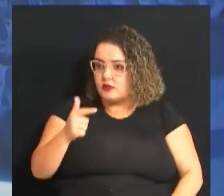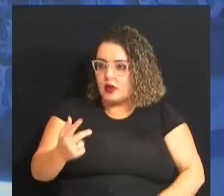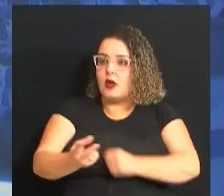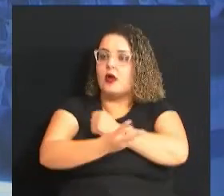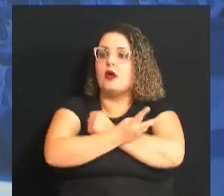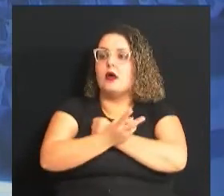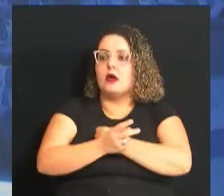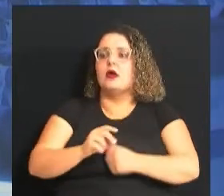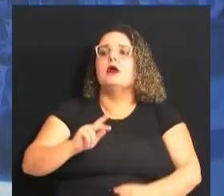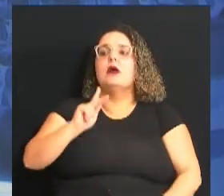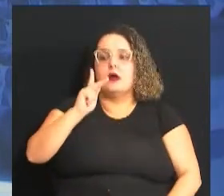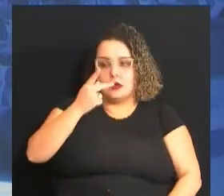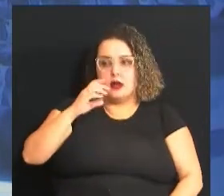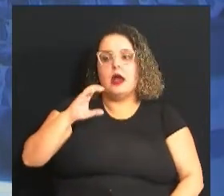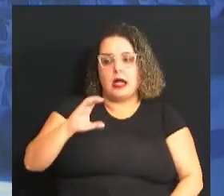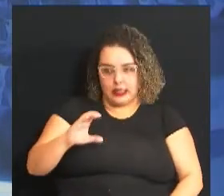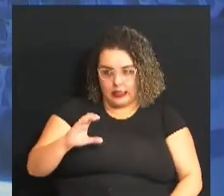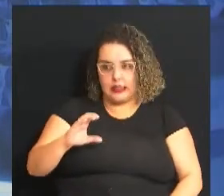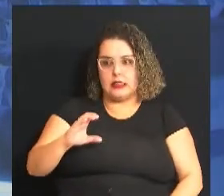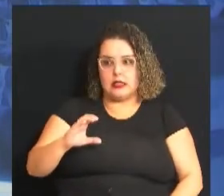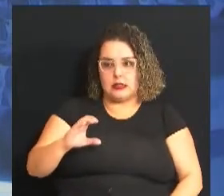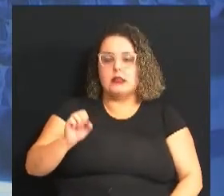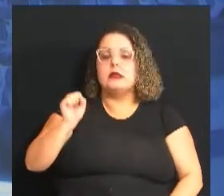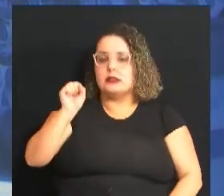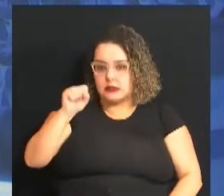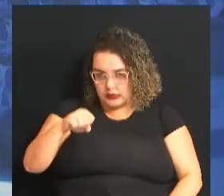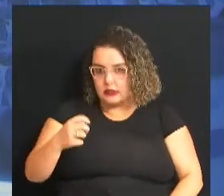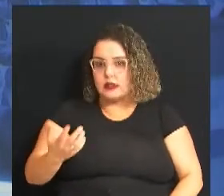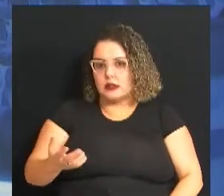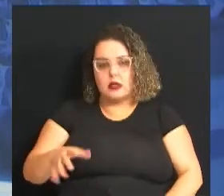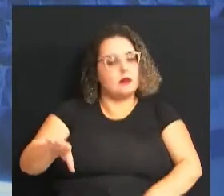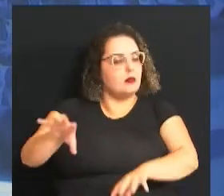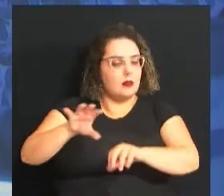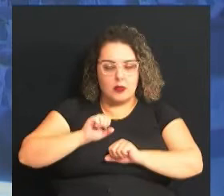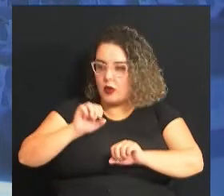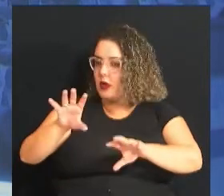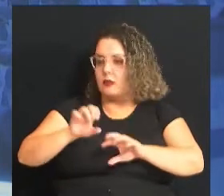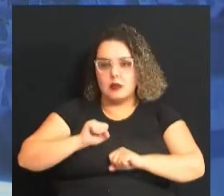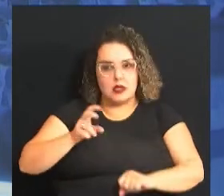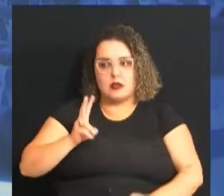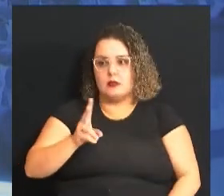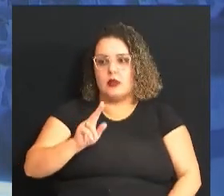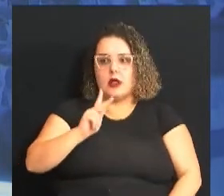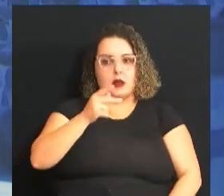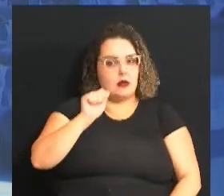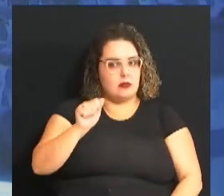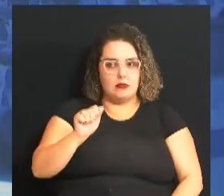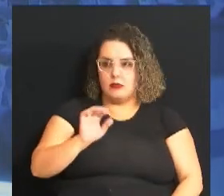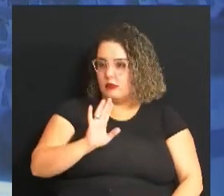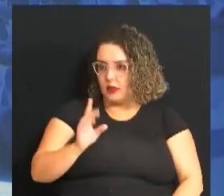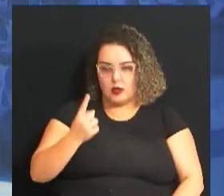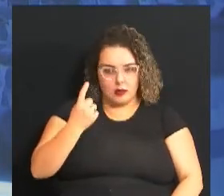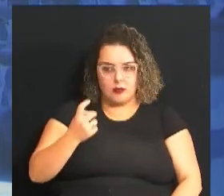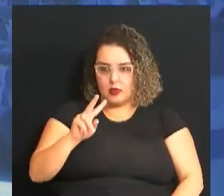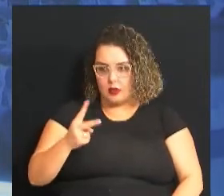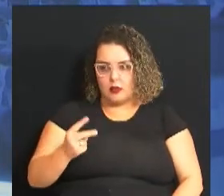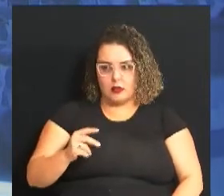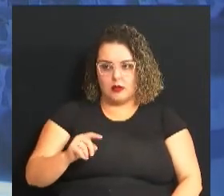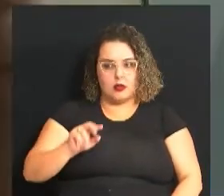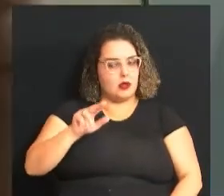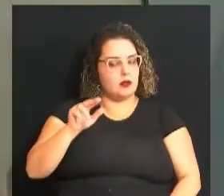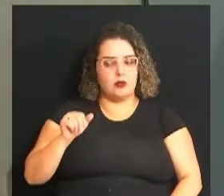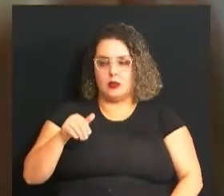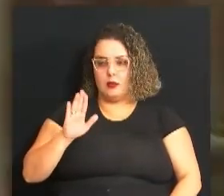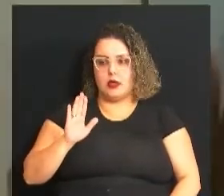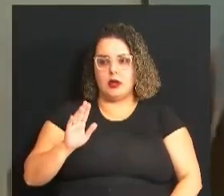A hepatite C de casa, sim. A hepatite A, não, ele pega uma vez e não pega mais. A